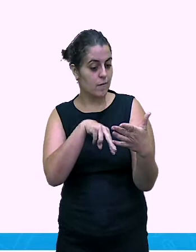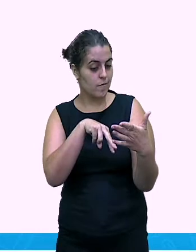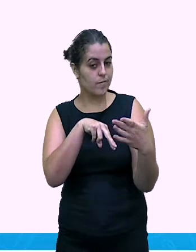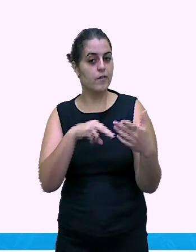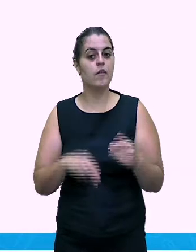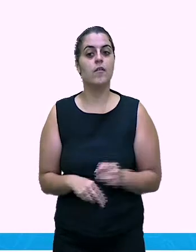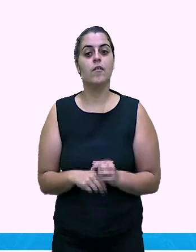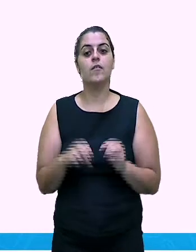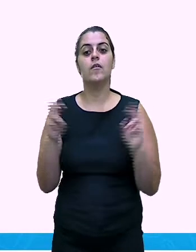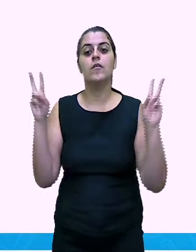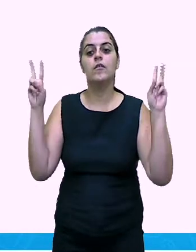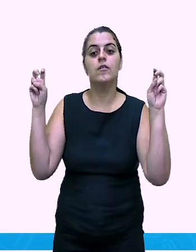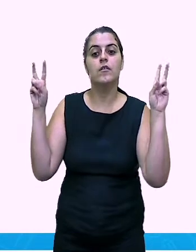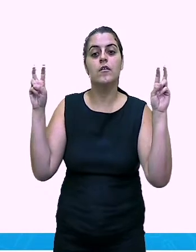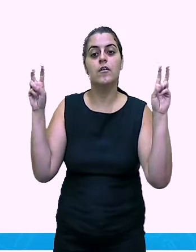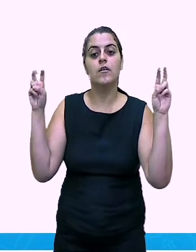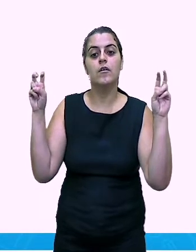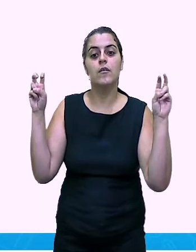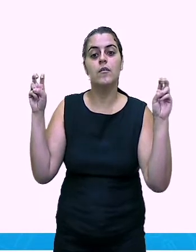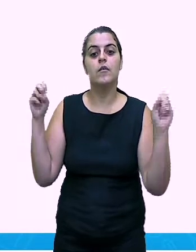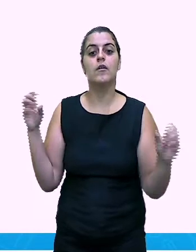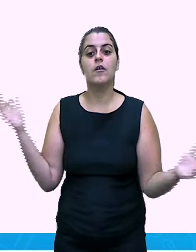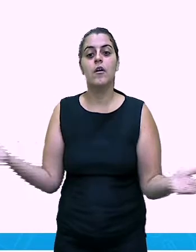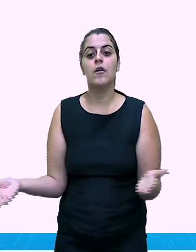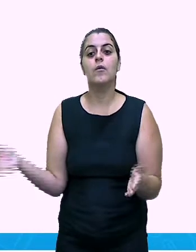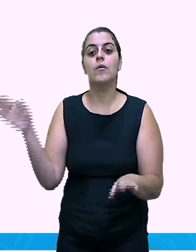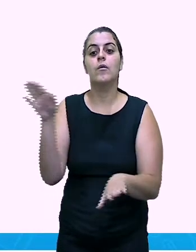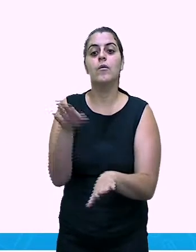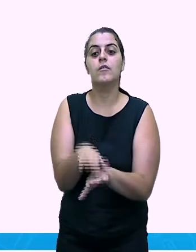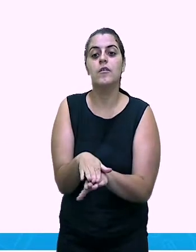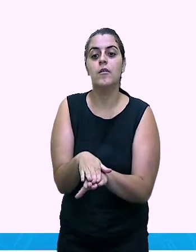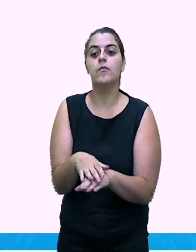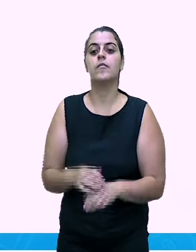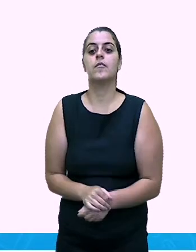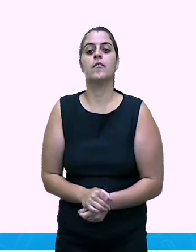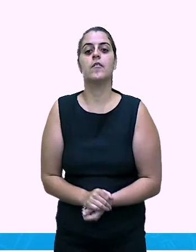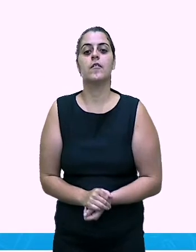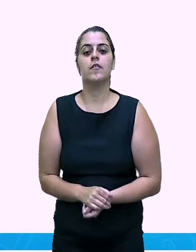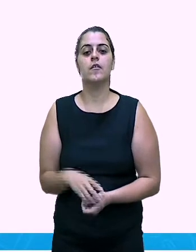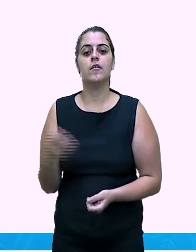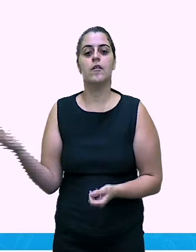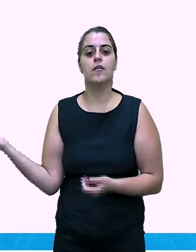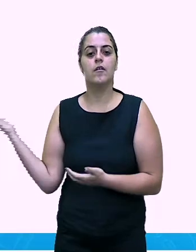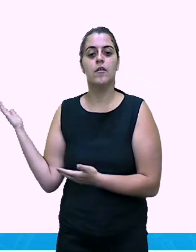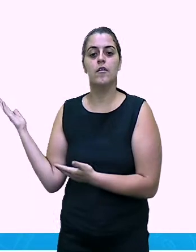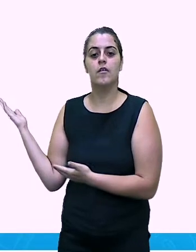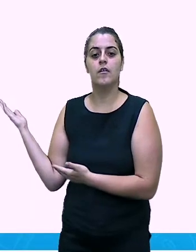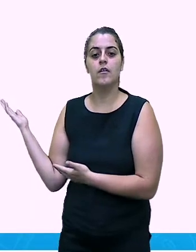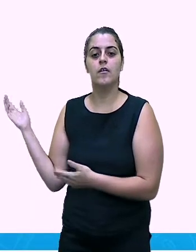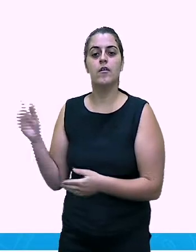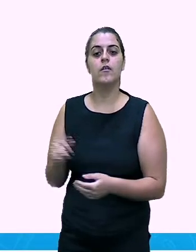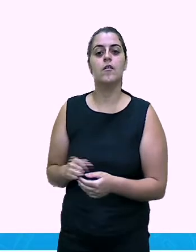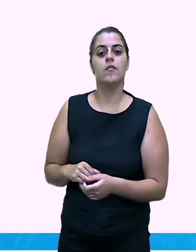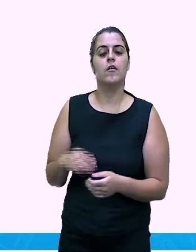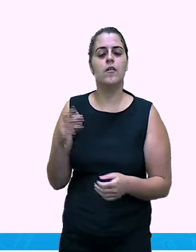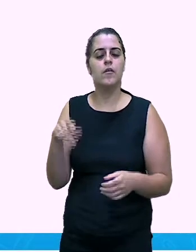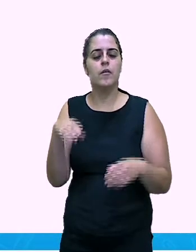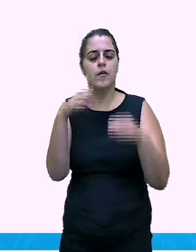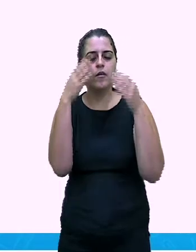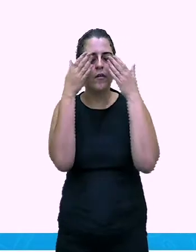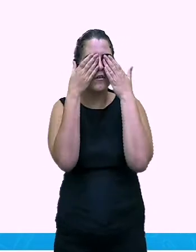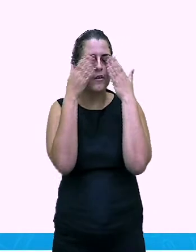o tema acessibilidade. Olha, ela está falando aí sobre os